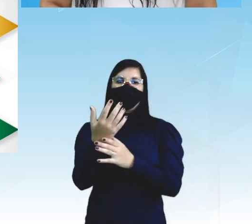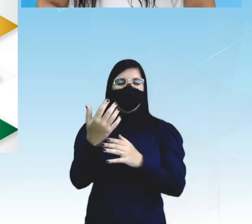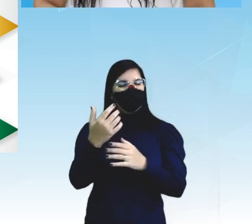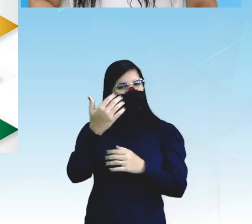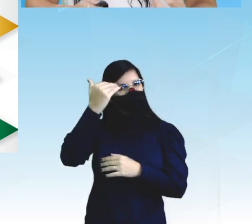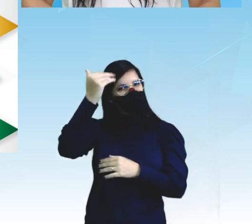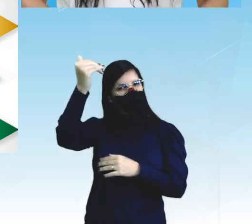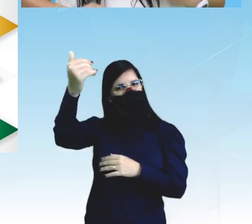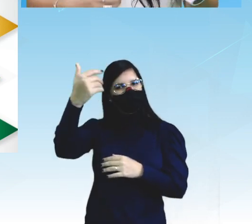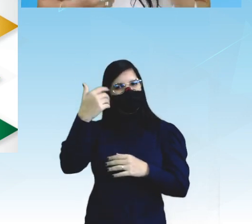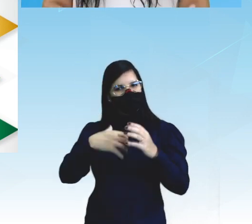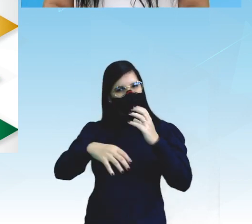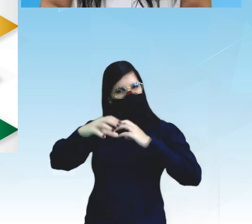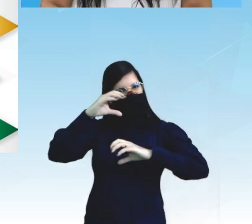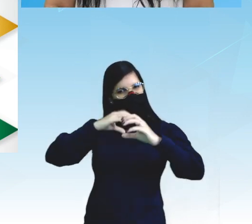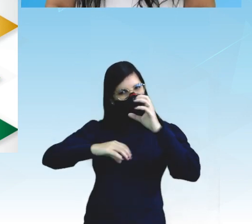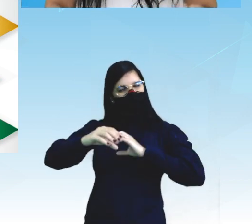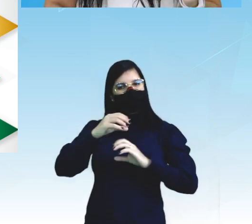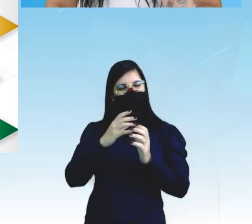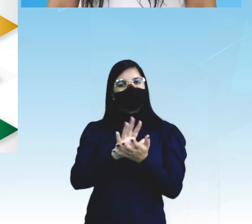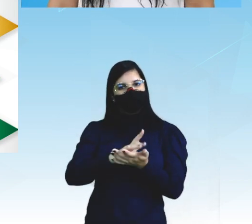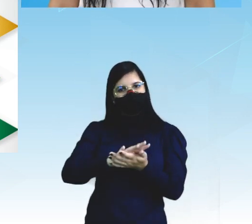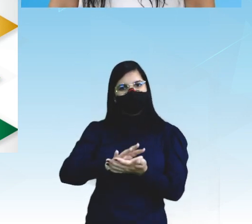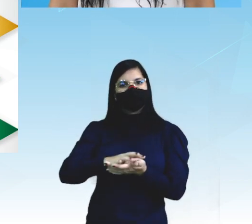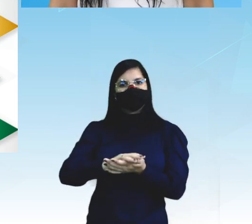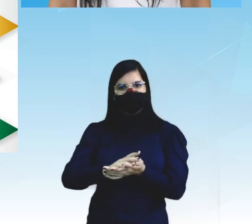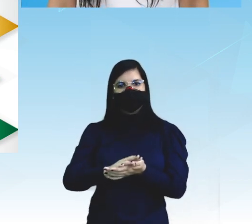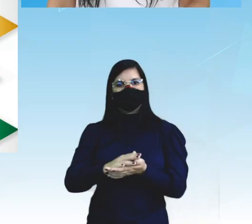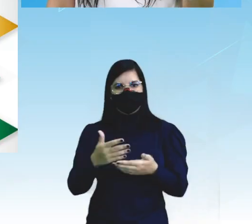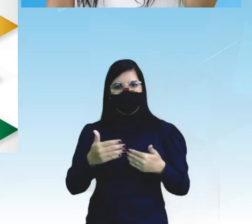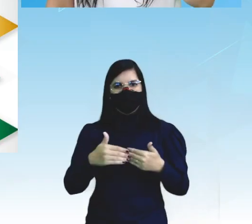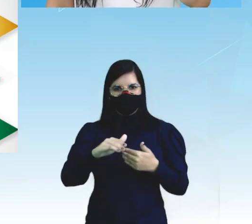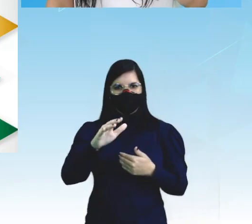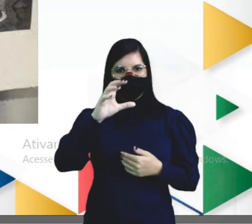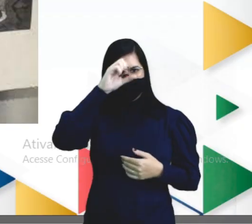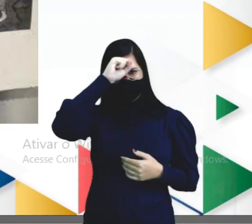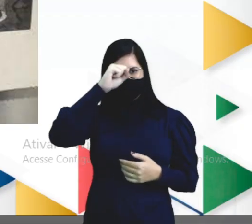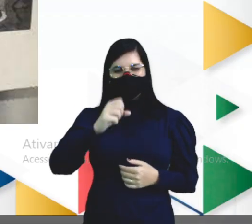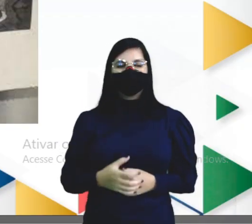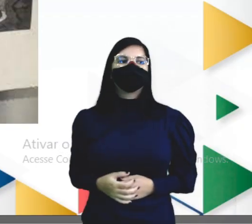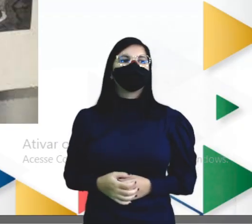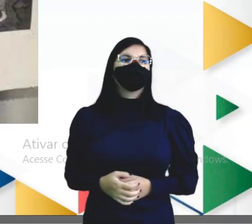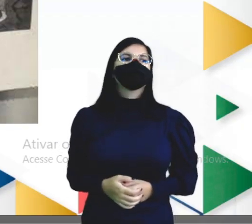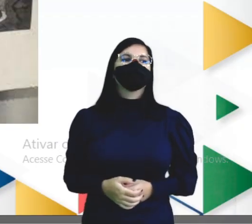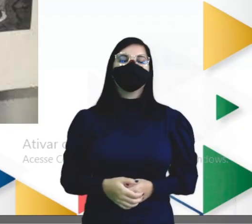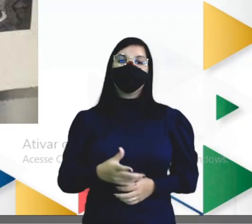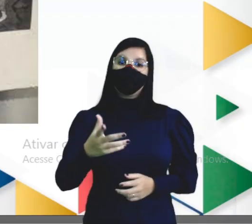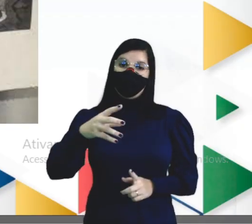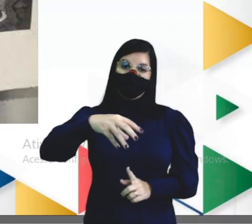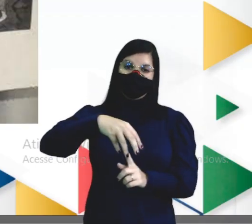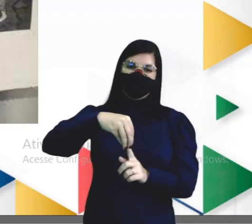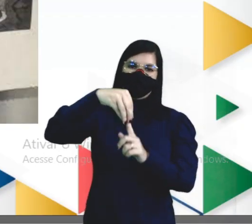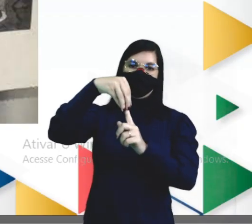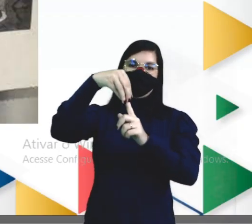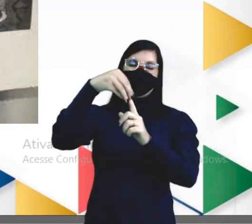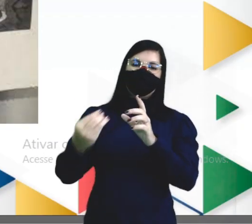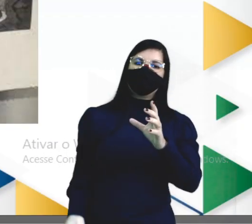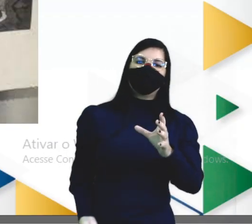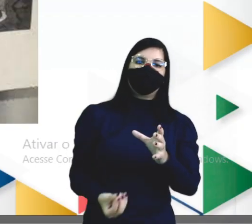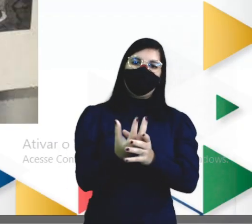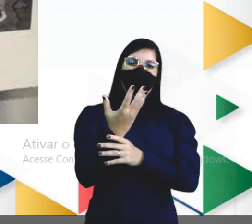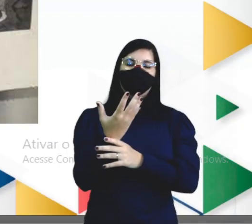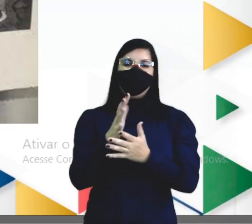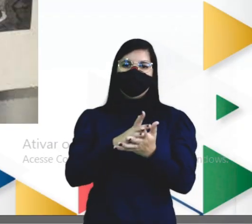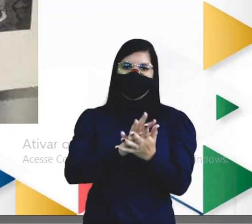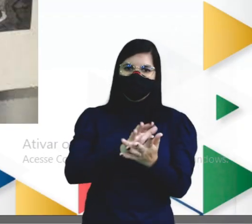compositores brasileiros, um dos grandes sambistas, né? O que a gente vai ver agora. foi um dos pioneiros na composição